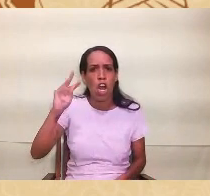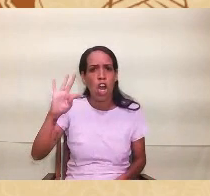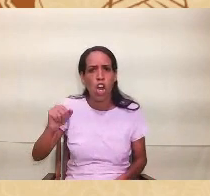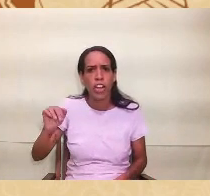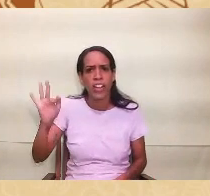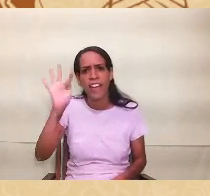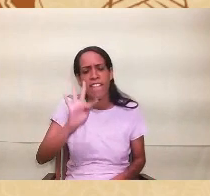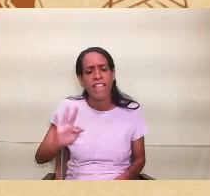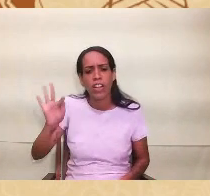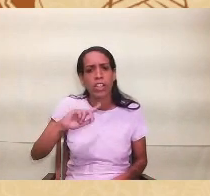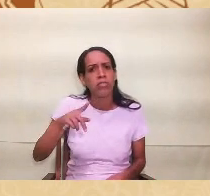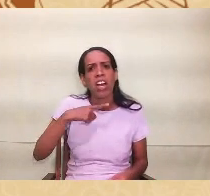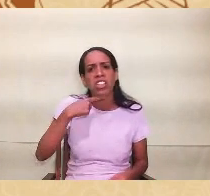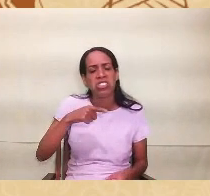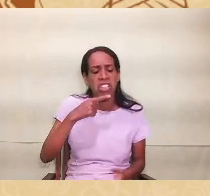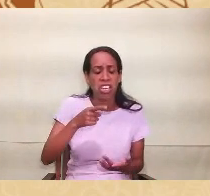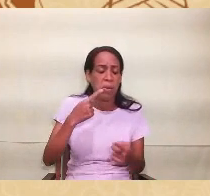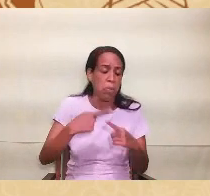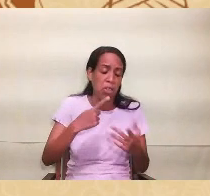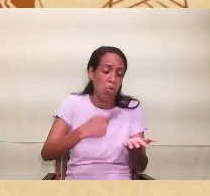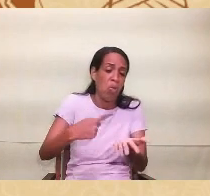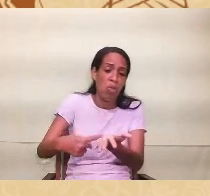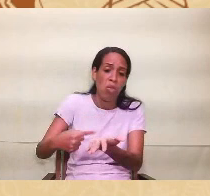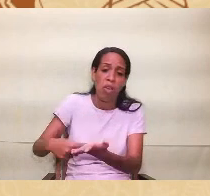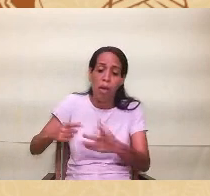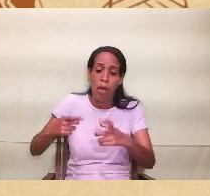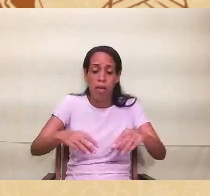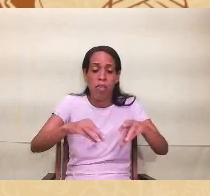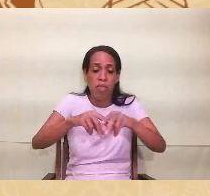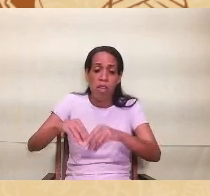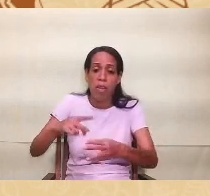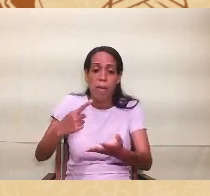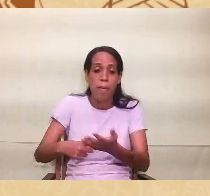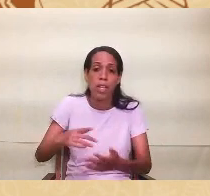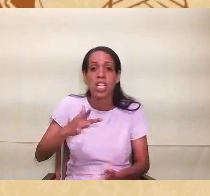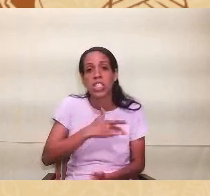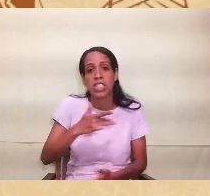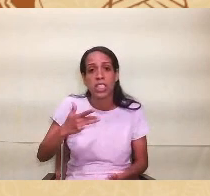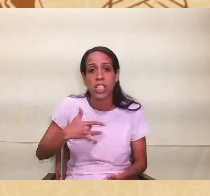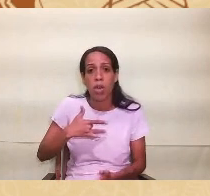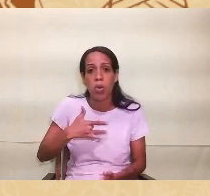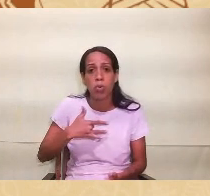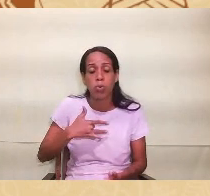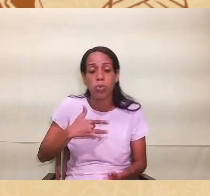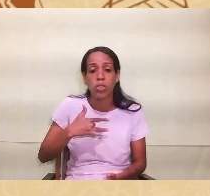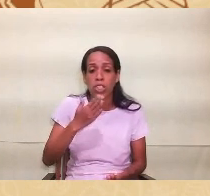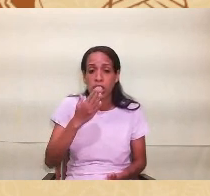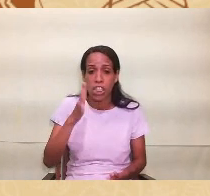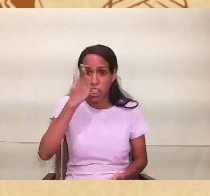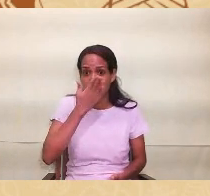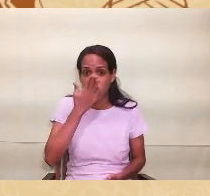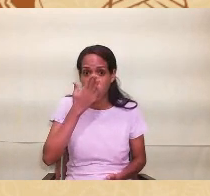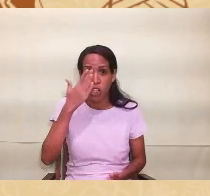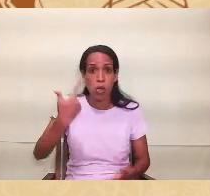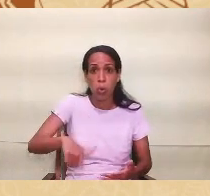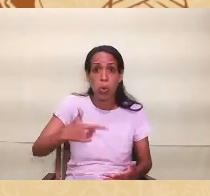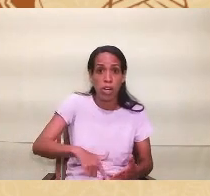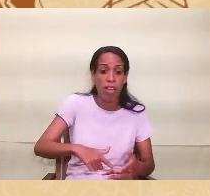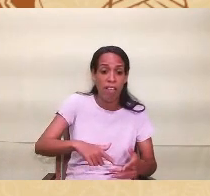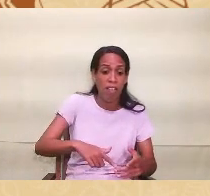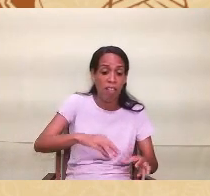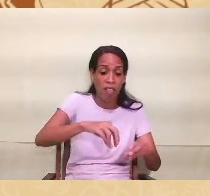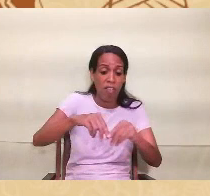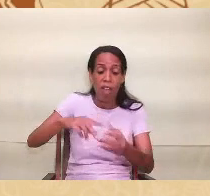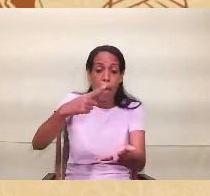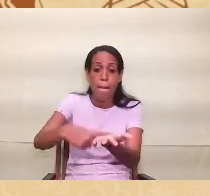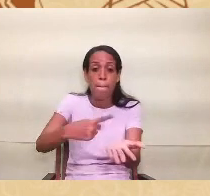demarcada. Né? Porque não adianta a gente ter saúde indígena se não tiver terra demarcada. Para a gente, o princípio é a terra. Esse é o compromisso que